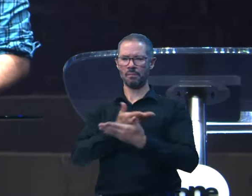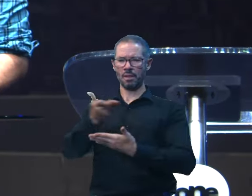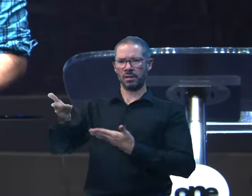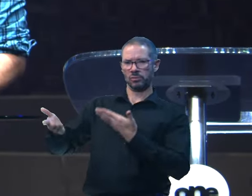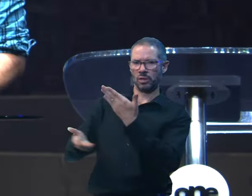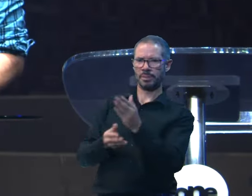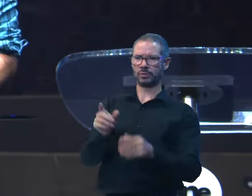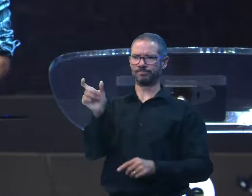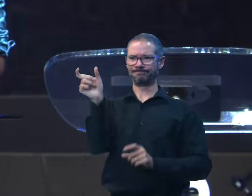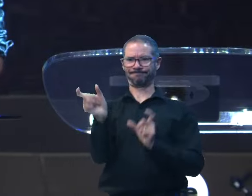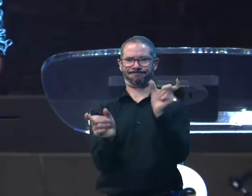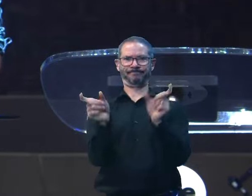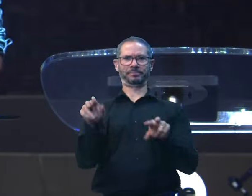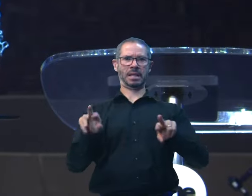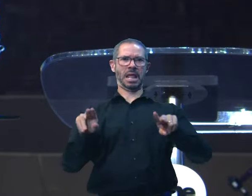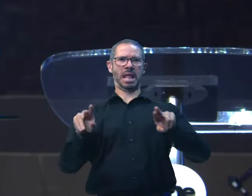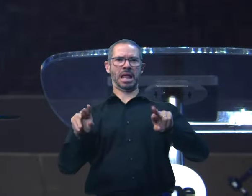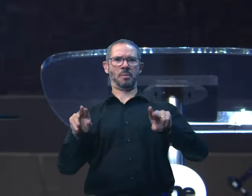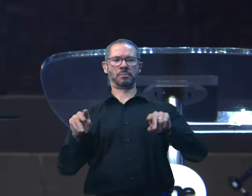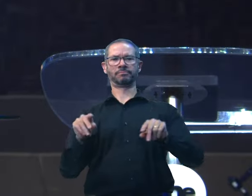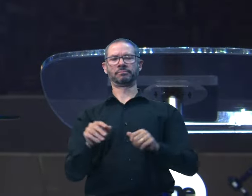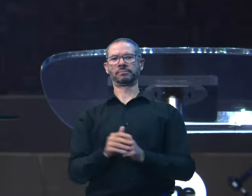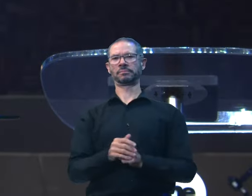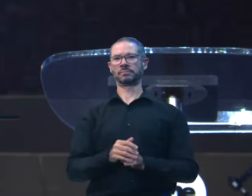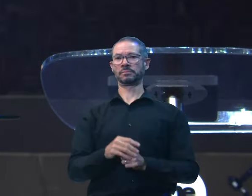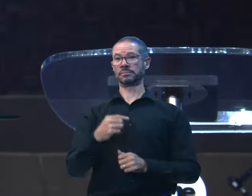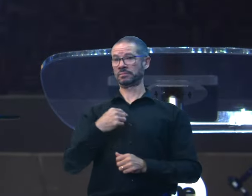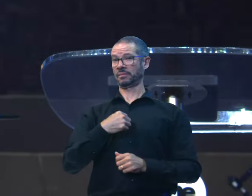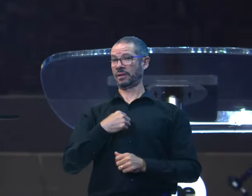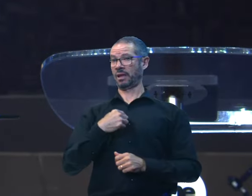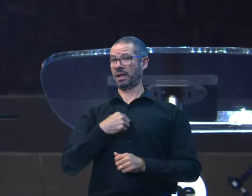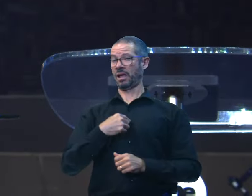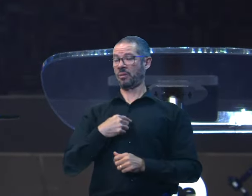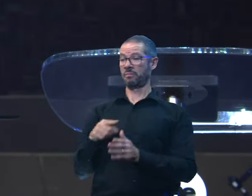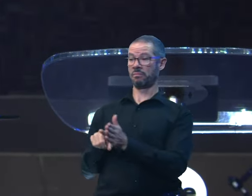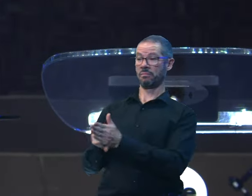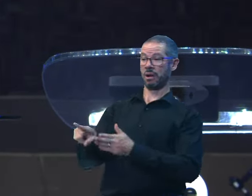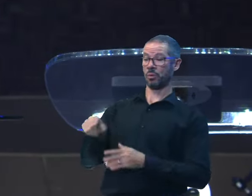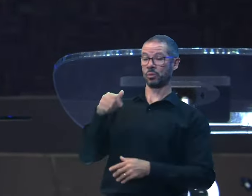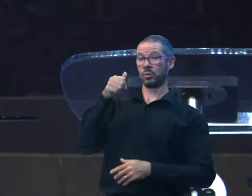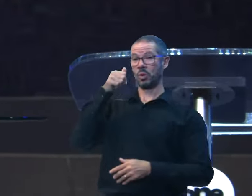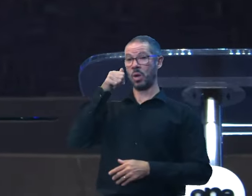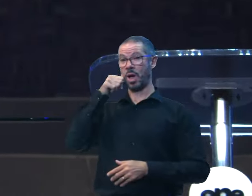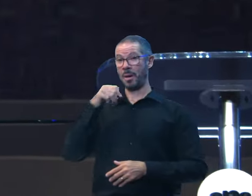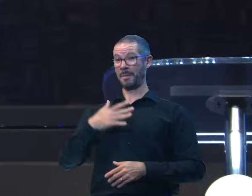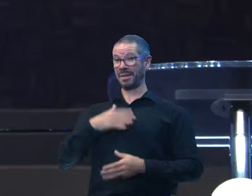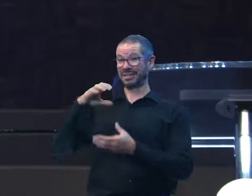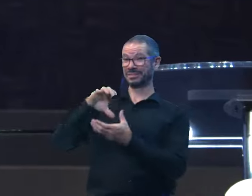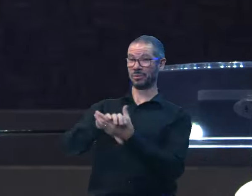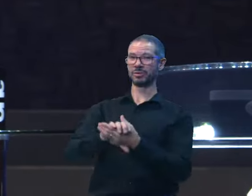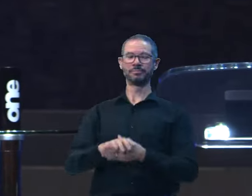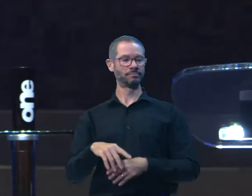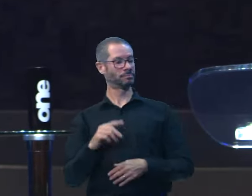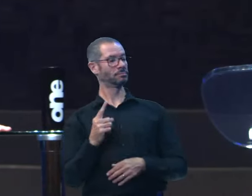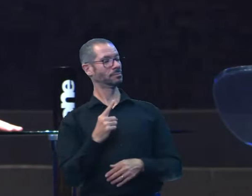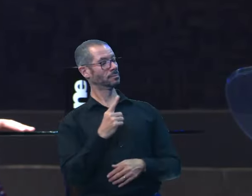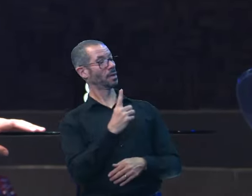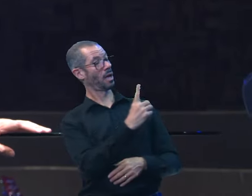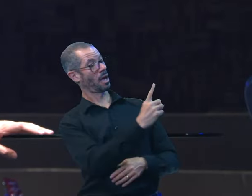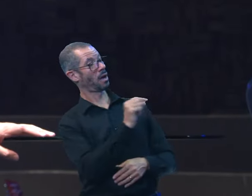nosso irmão. Existe uma coisa que eu faço e que minha esposa adora no momento da pregação. Vire para a pessoa que está do seu